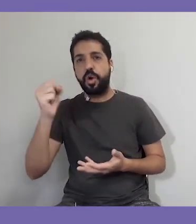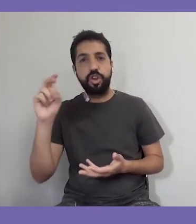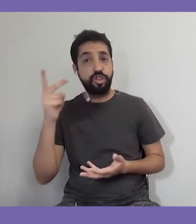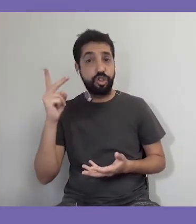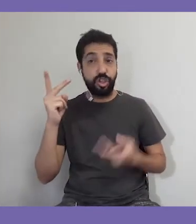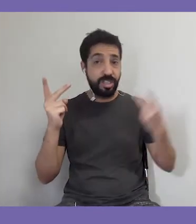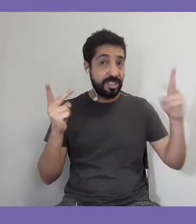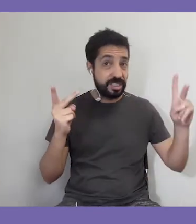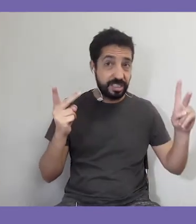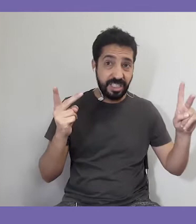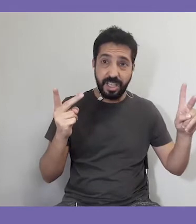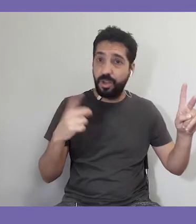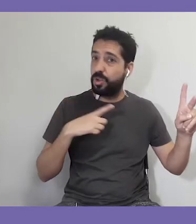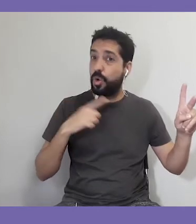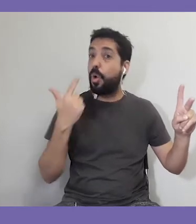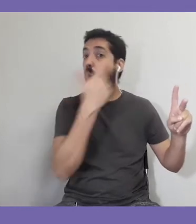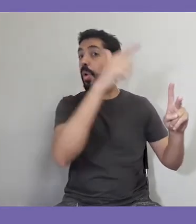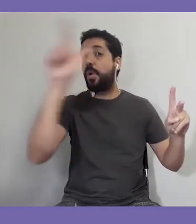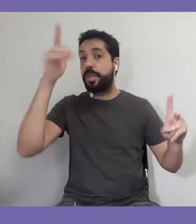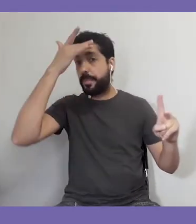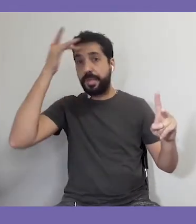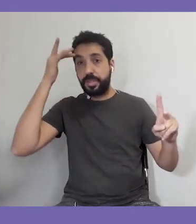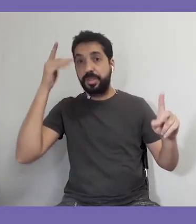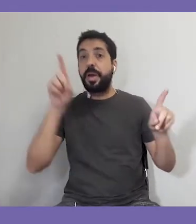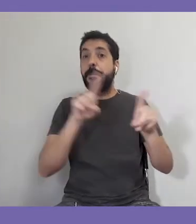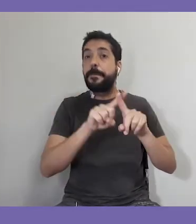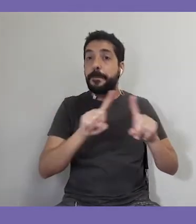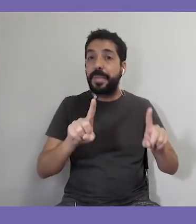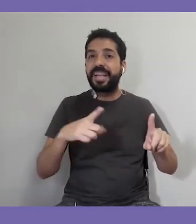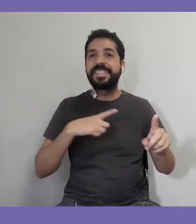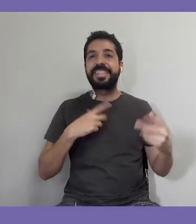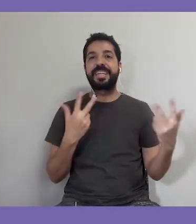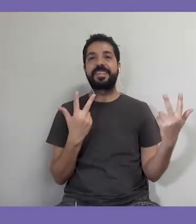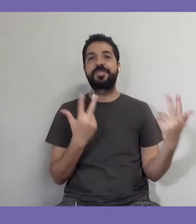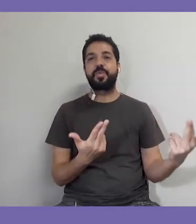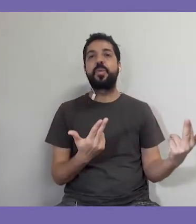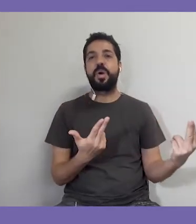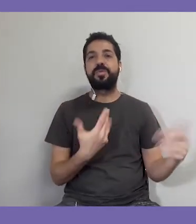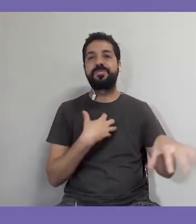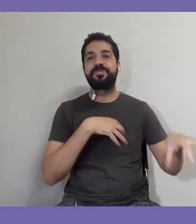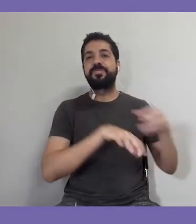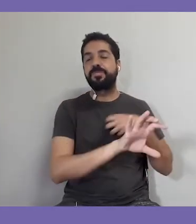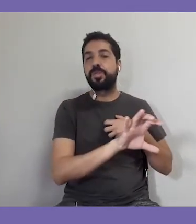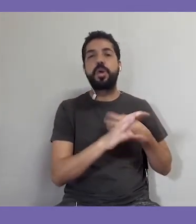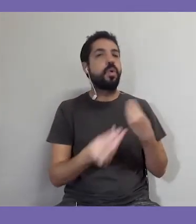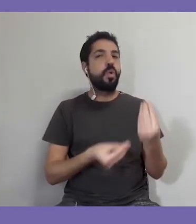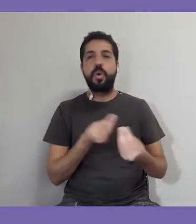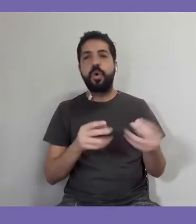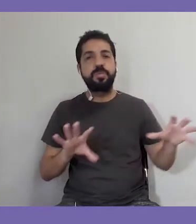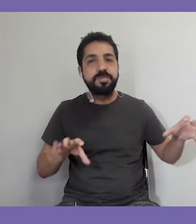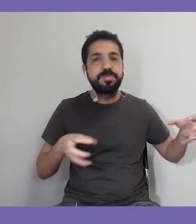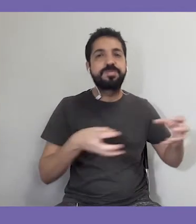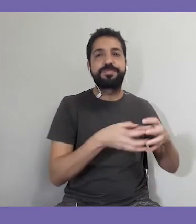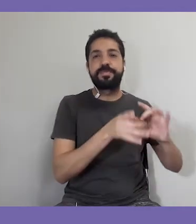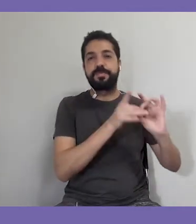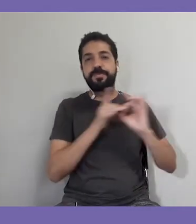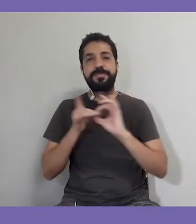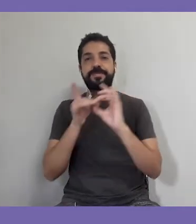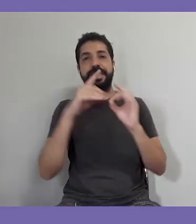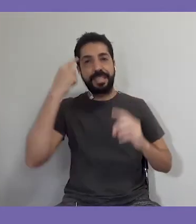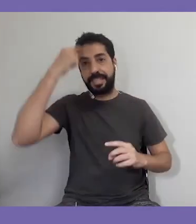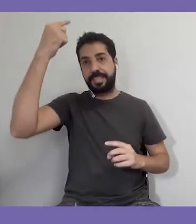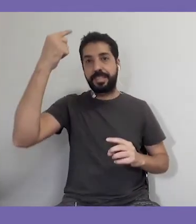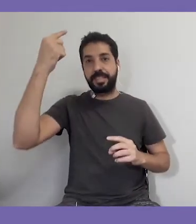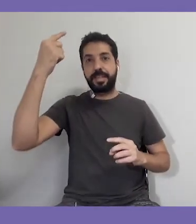são seus também, mas que ao mesmo tempo são, né, te pertencem. Queria que você, Isso. como que assim, conjunto todo se liga,